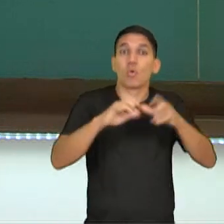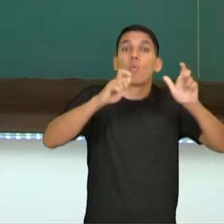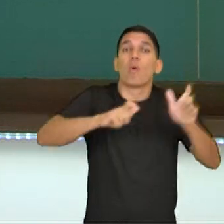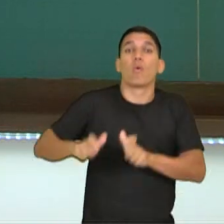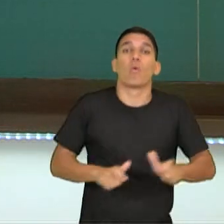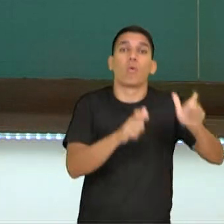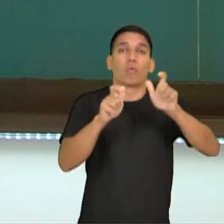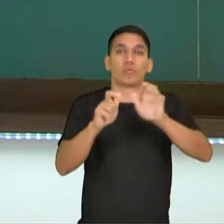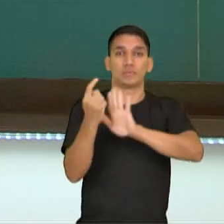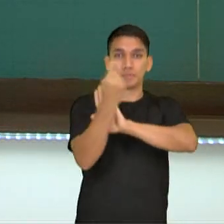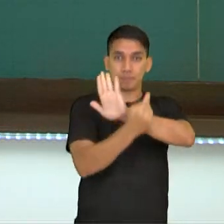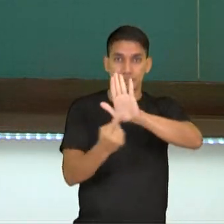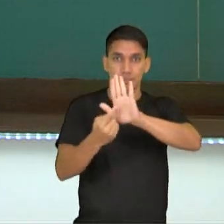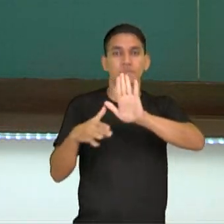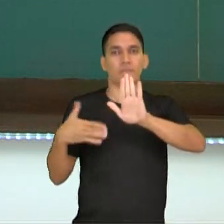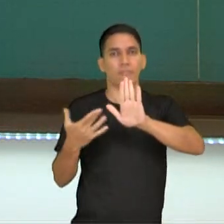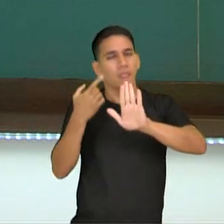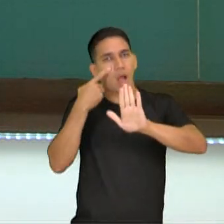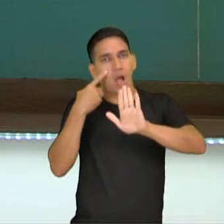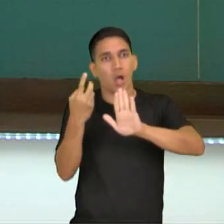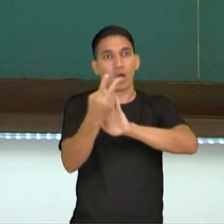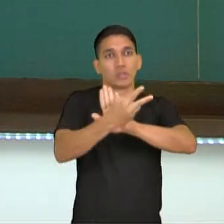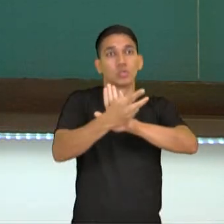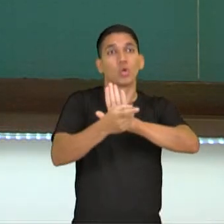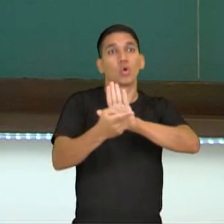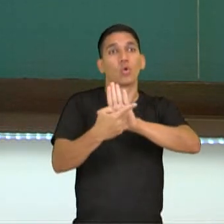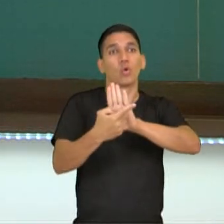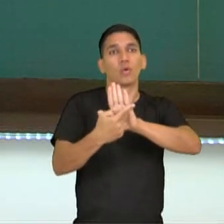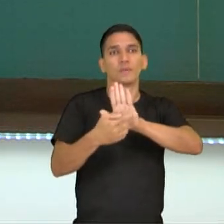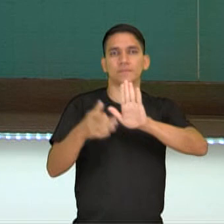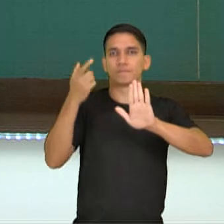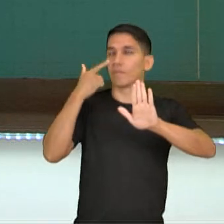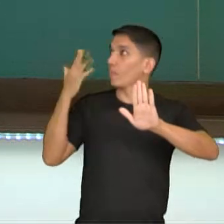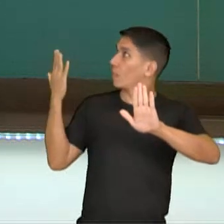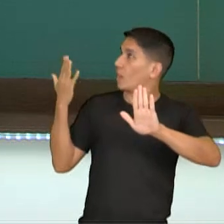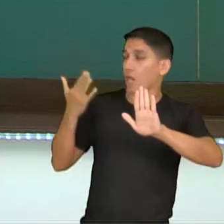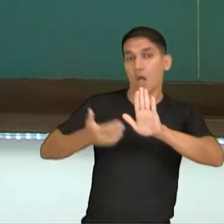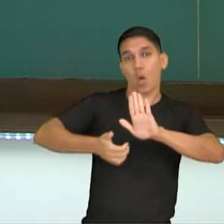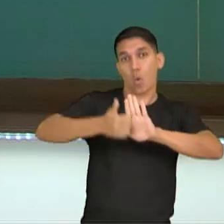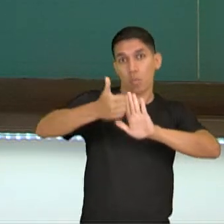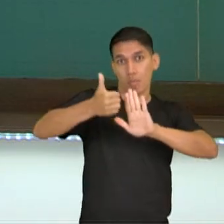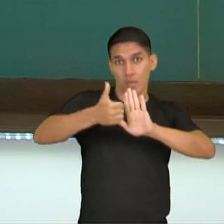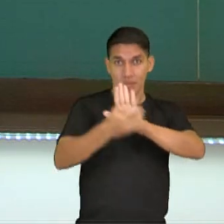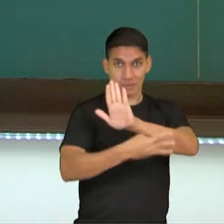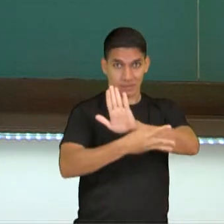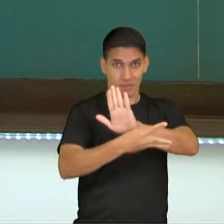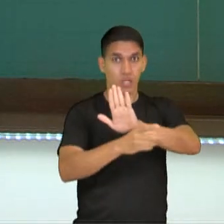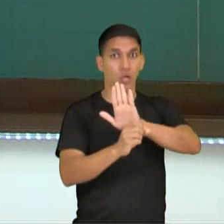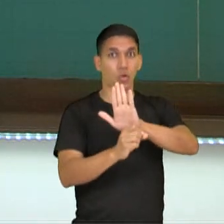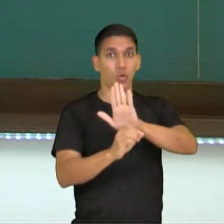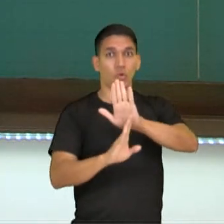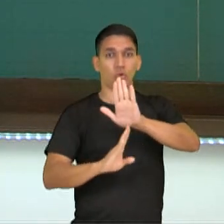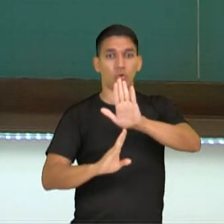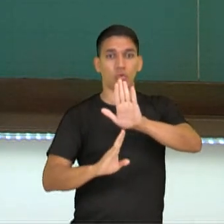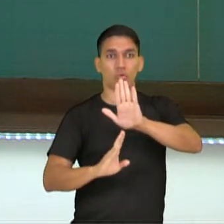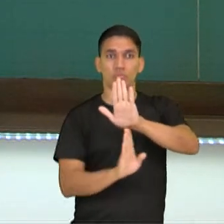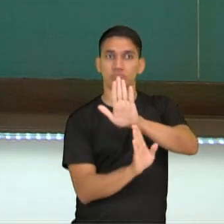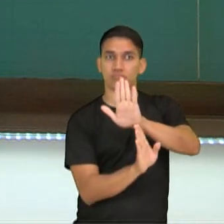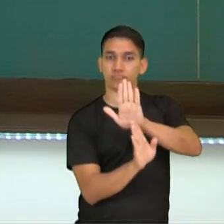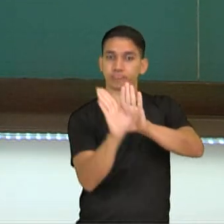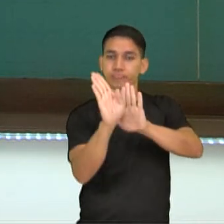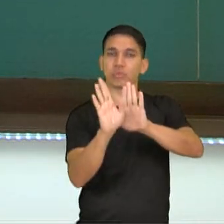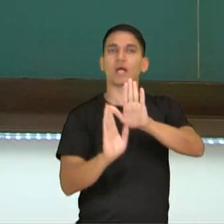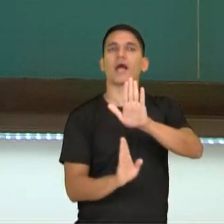estava. Notem, o segundo, aqui ó, o primeiro quadrante e o terceiro sobem, então eles